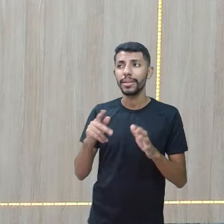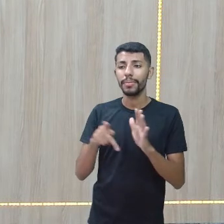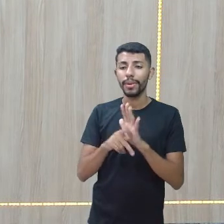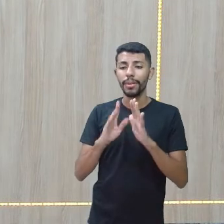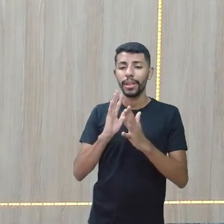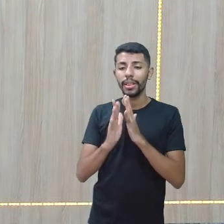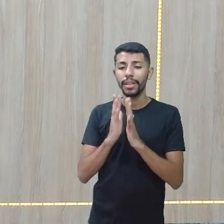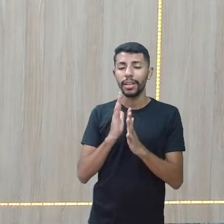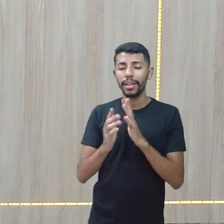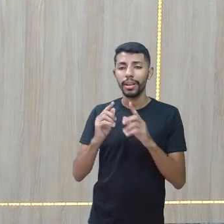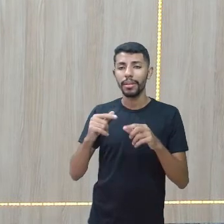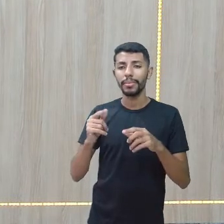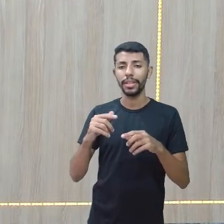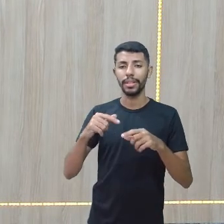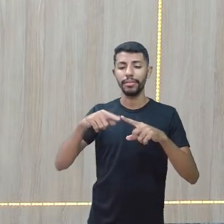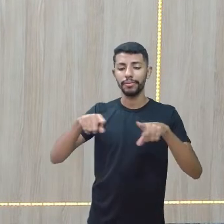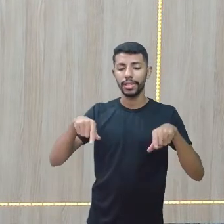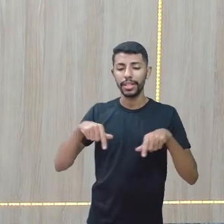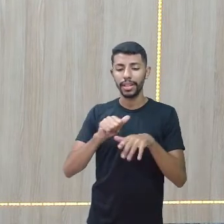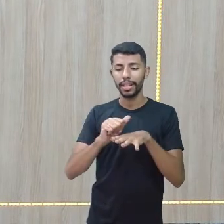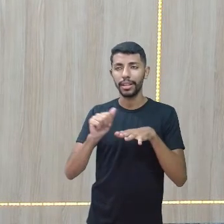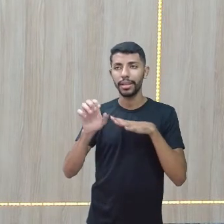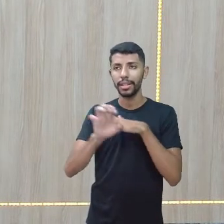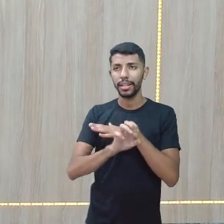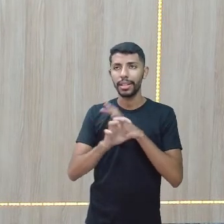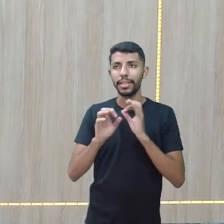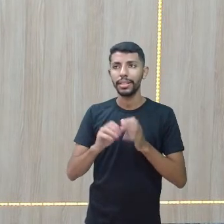intervenção na sala de recursos multifuncionais.